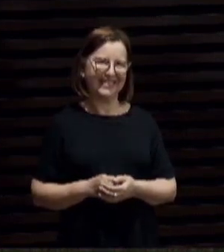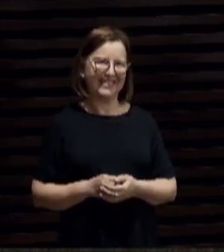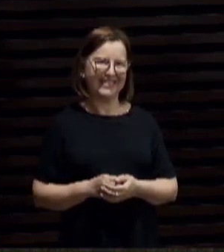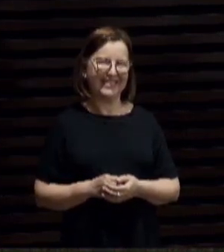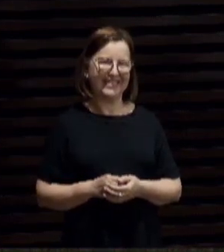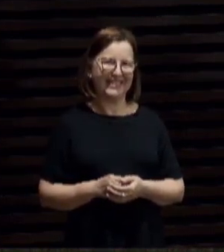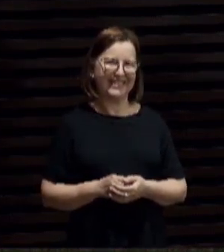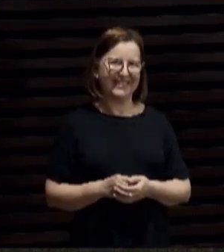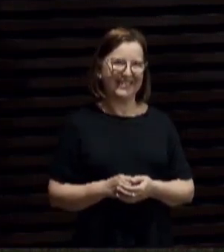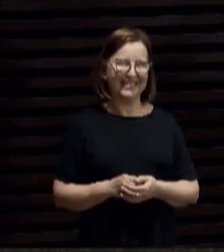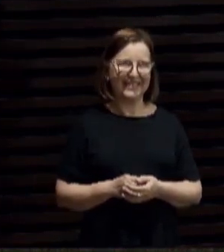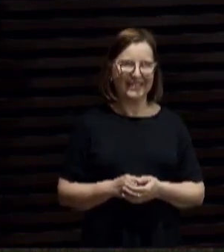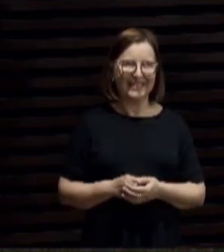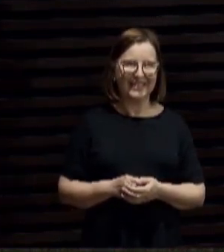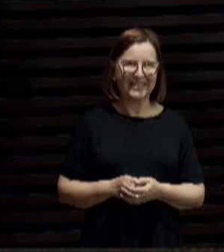caras,